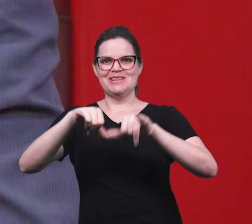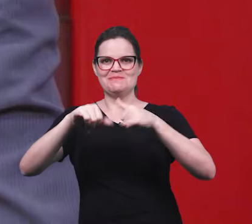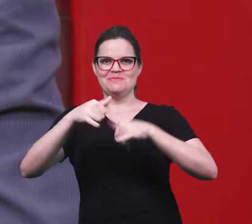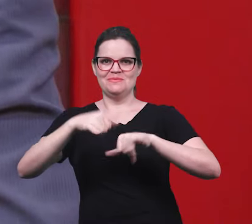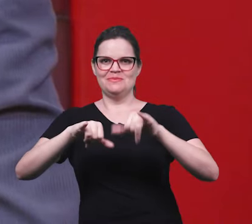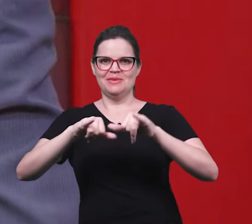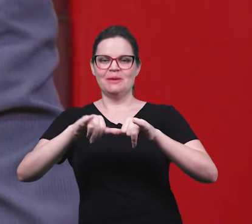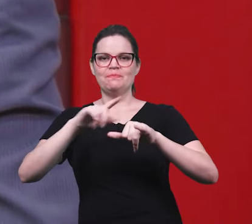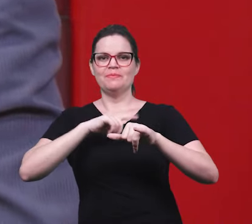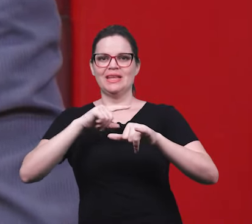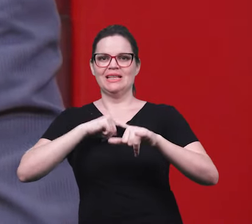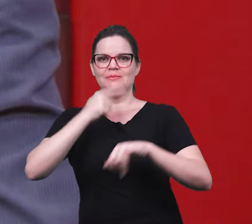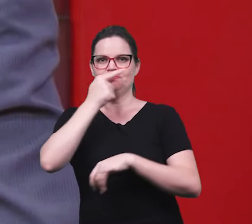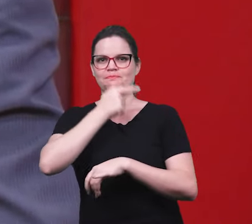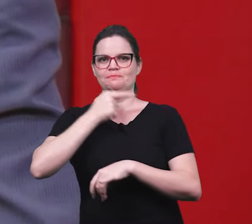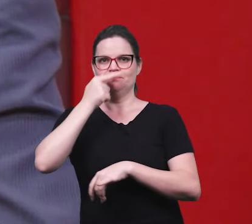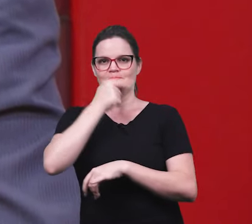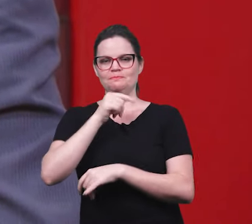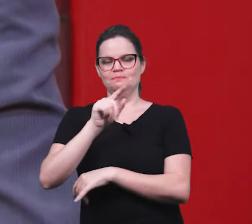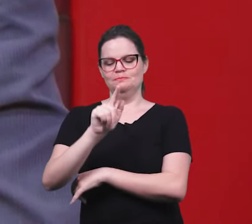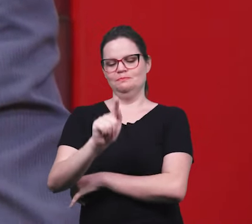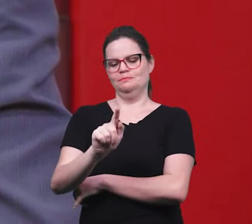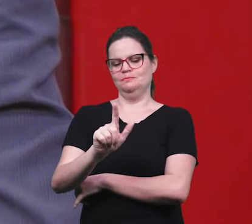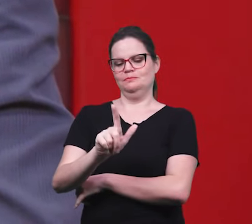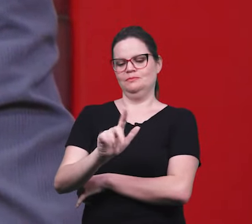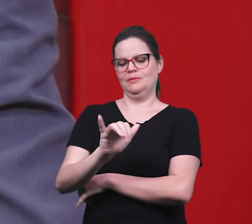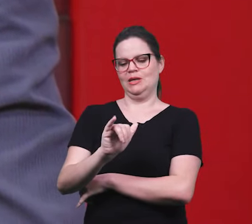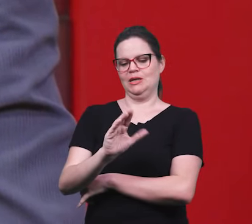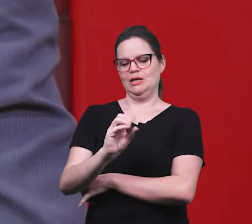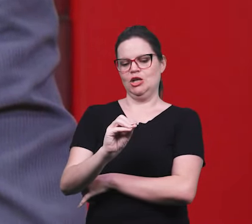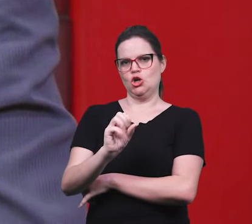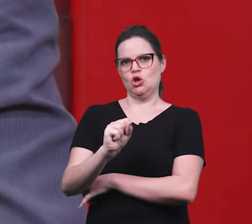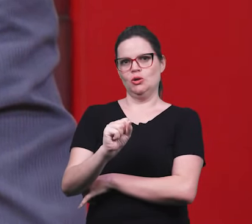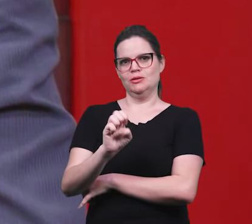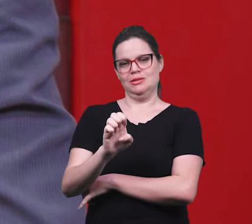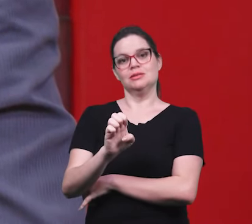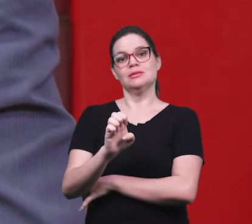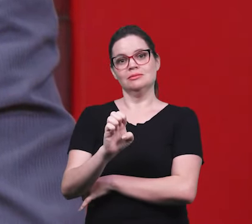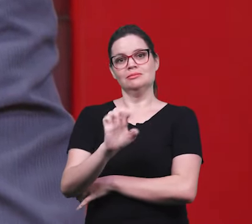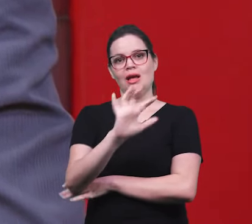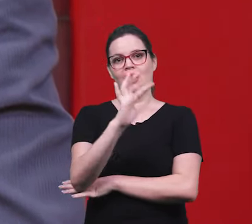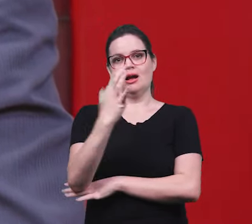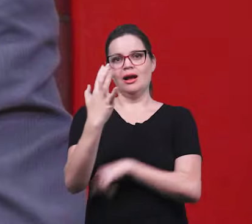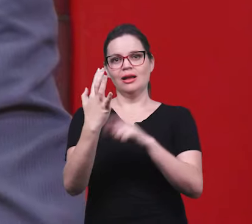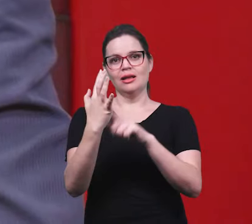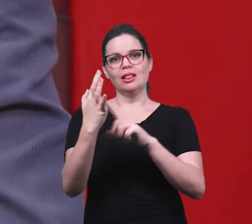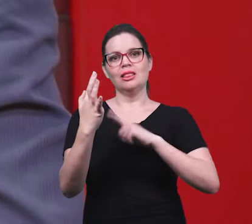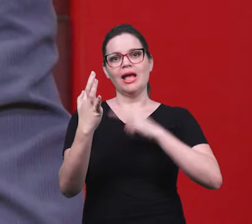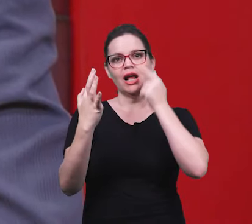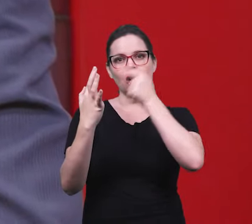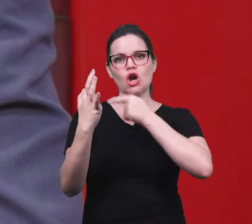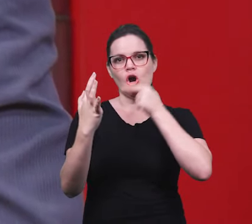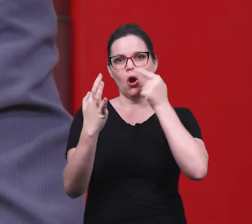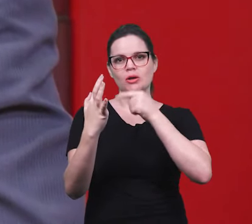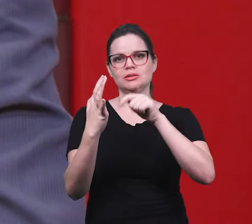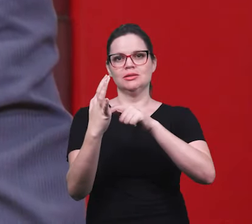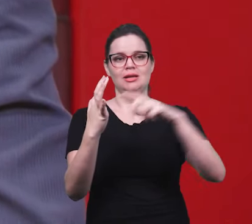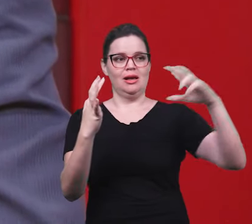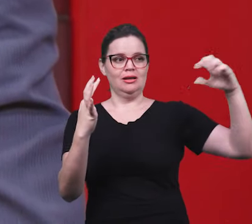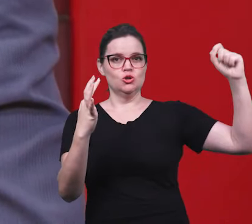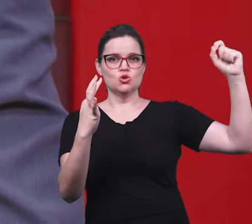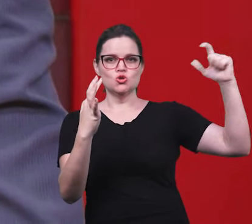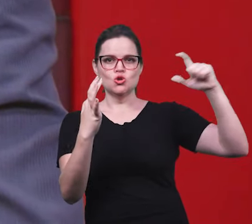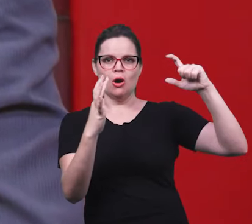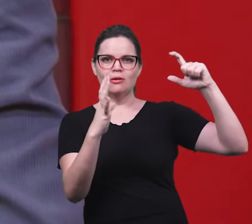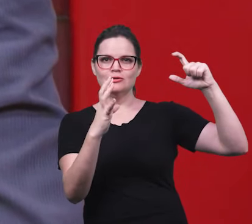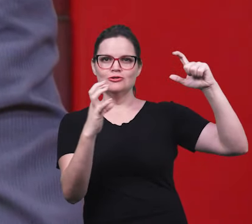da glicose, né, que é o açúcar. E ela não para por aí, né, porque aquilo que vai servir de alimento para a planta